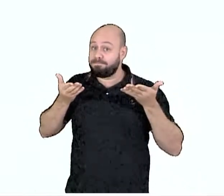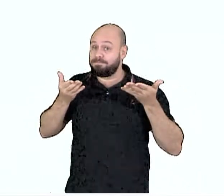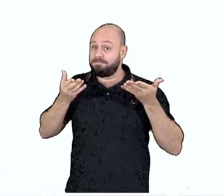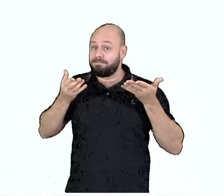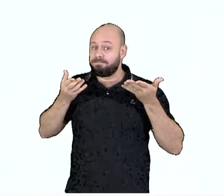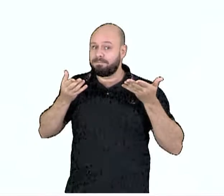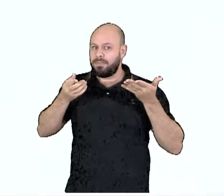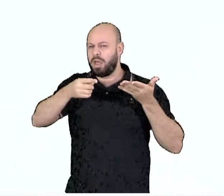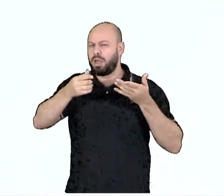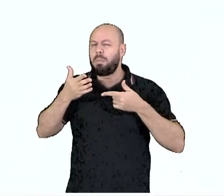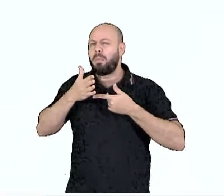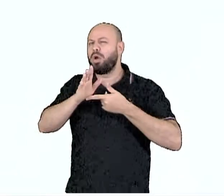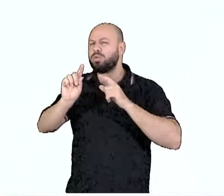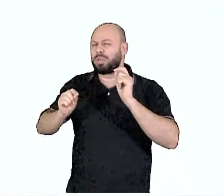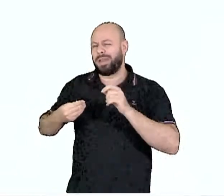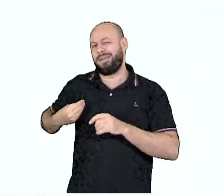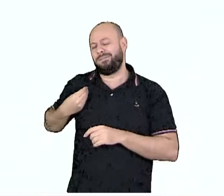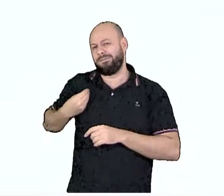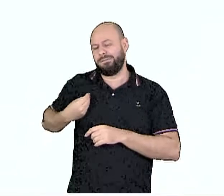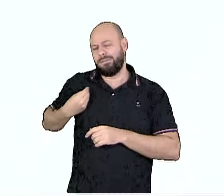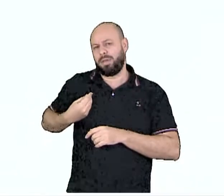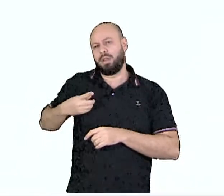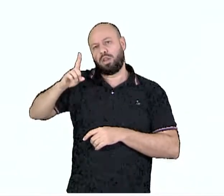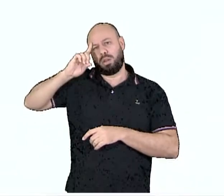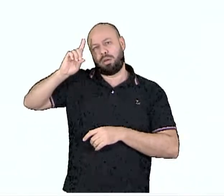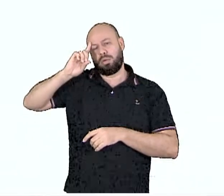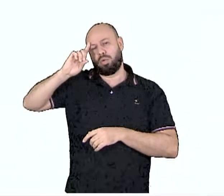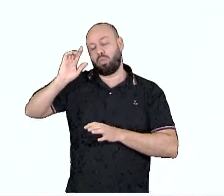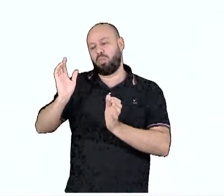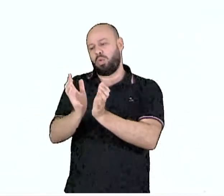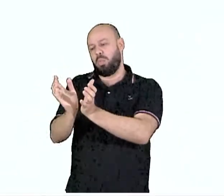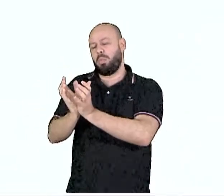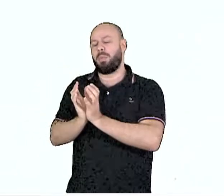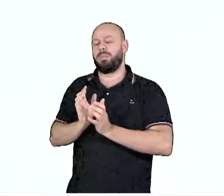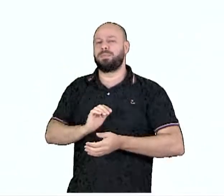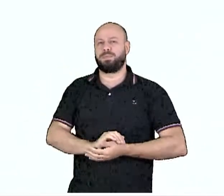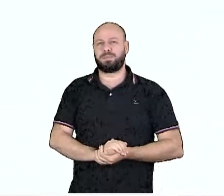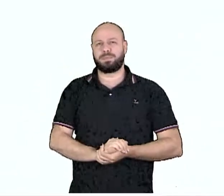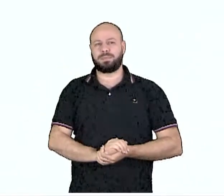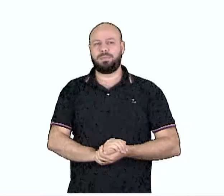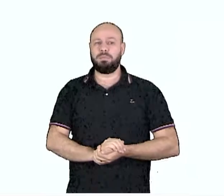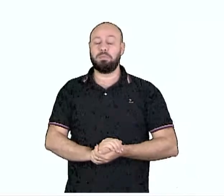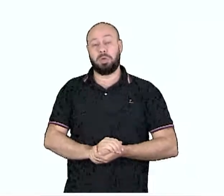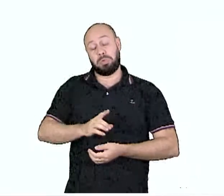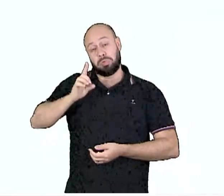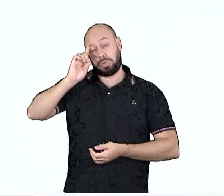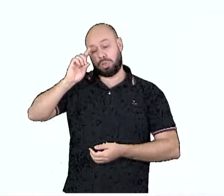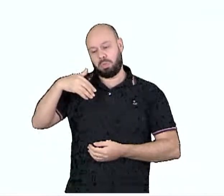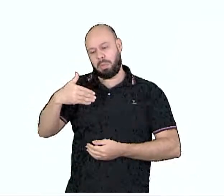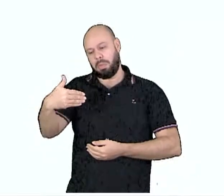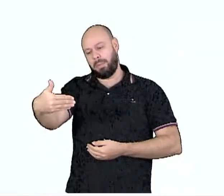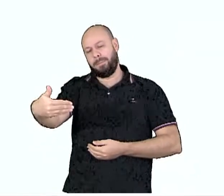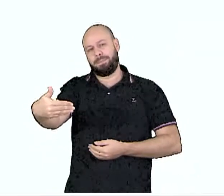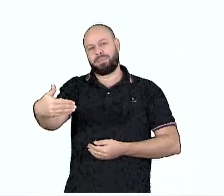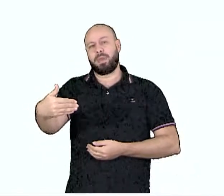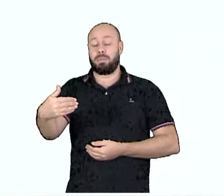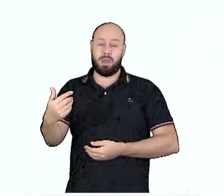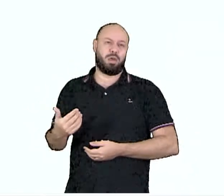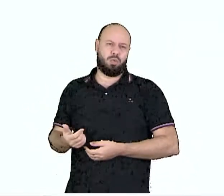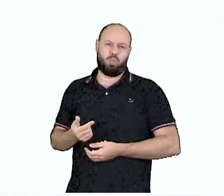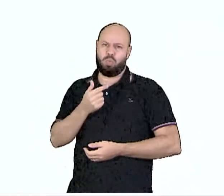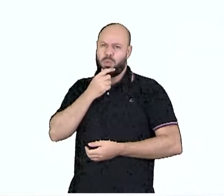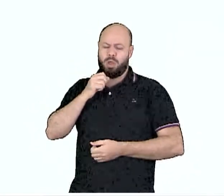Aí mostra também a vida, né? O cotidiano de uma comunidade, o dia a dia. Um garotinho